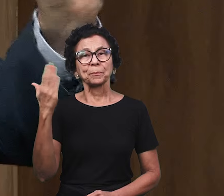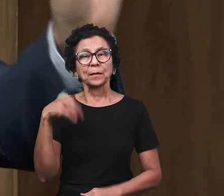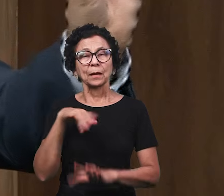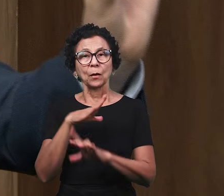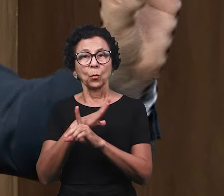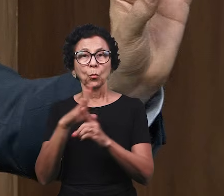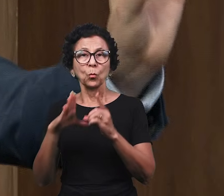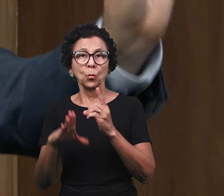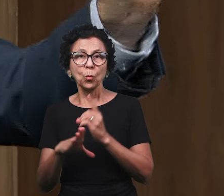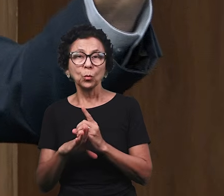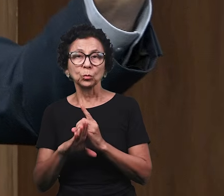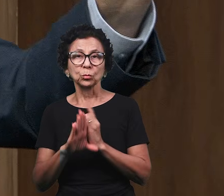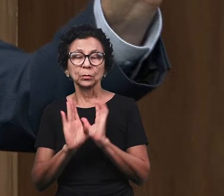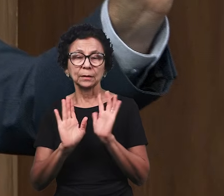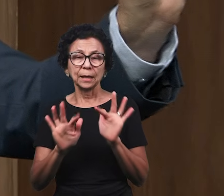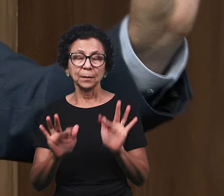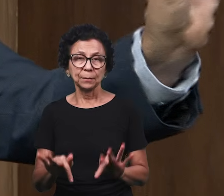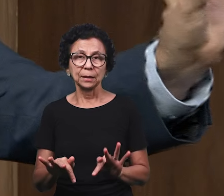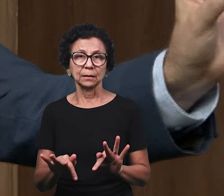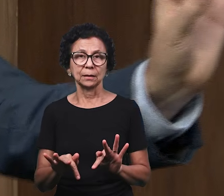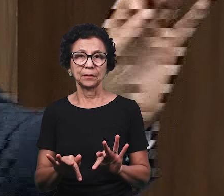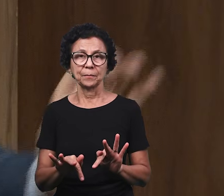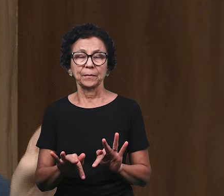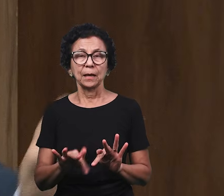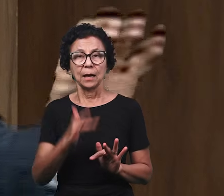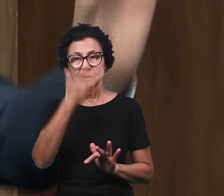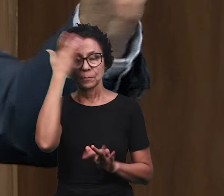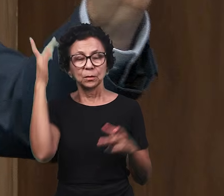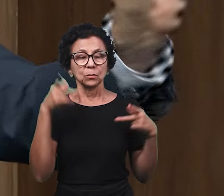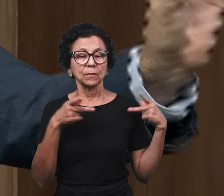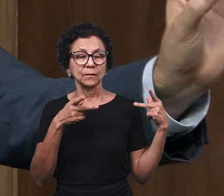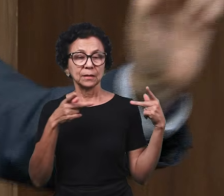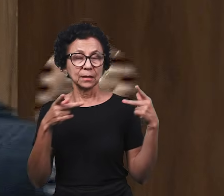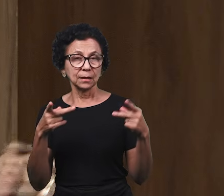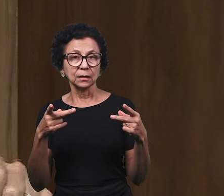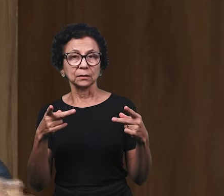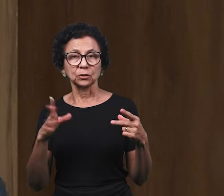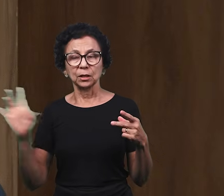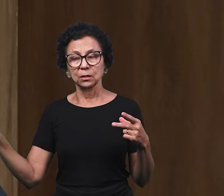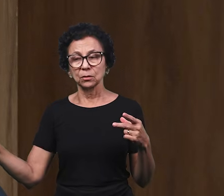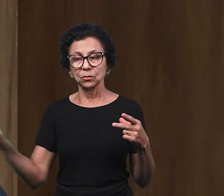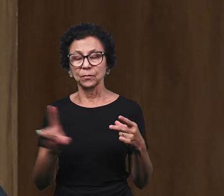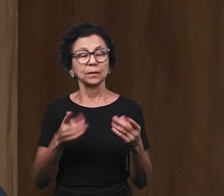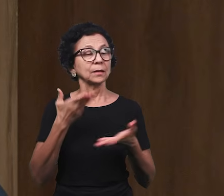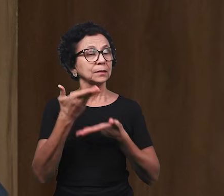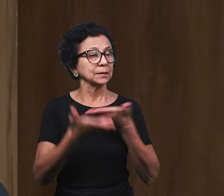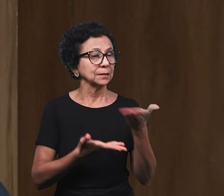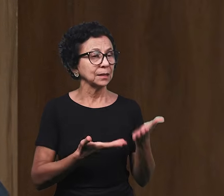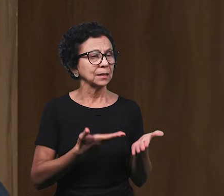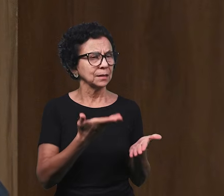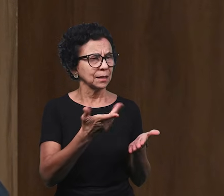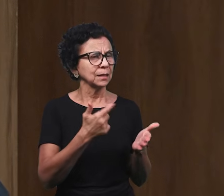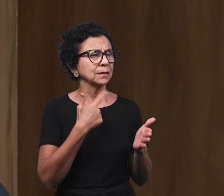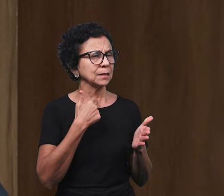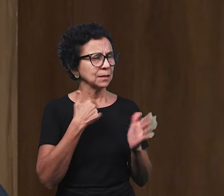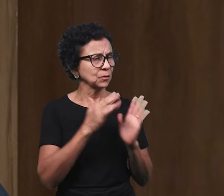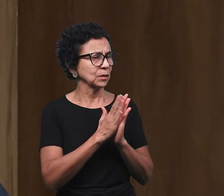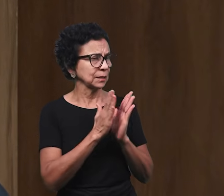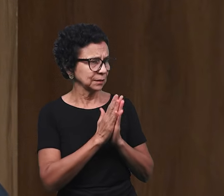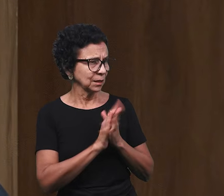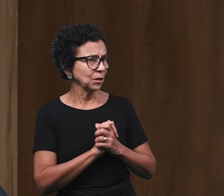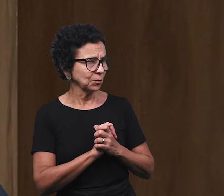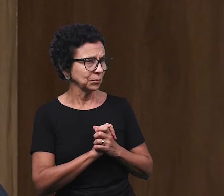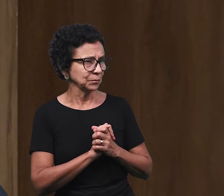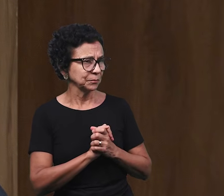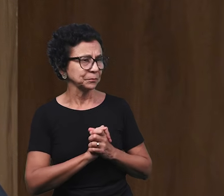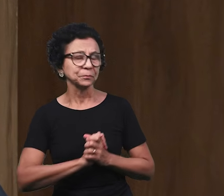Quando nós ajudamos o nosso assistência, uma visita, quando participamos em um lar